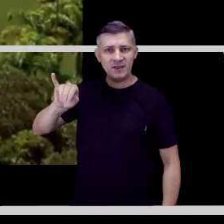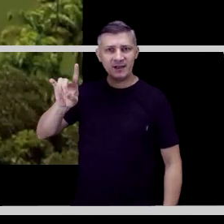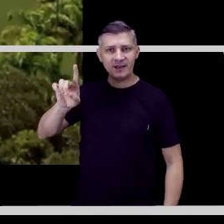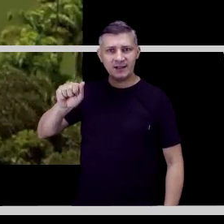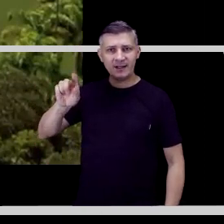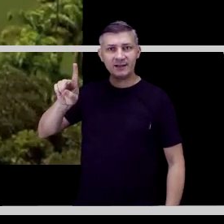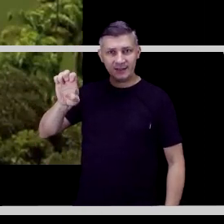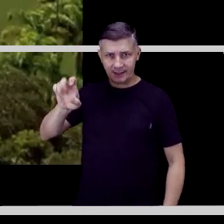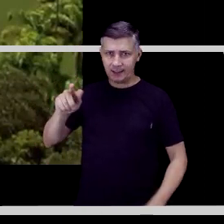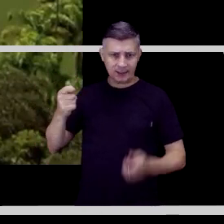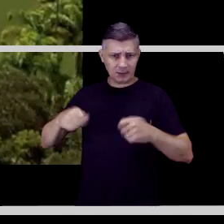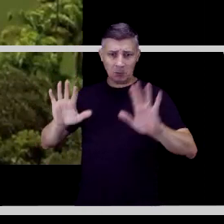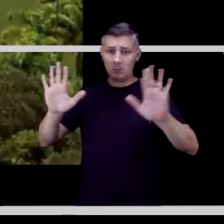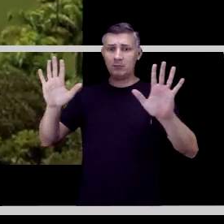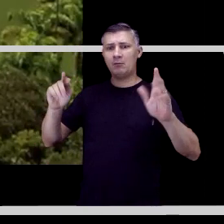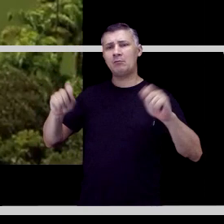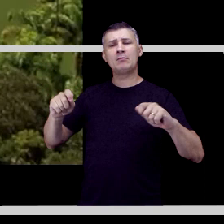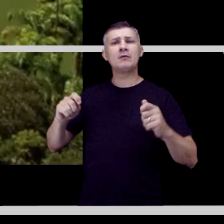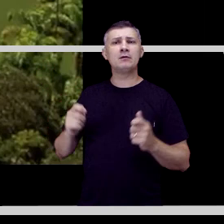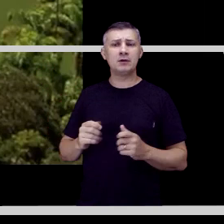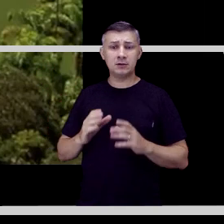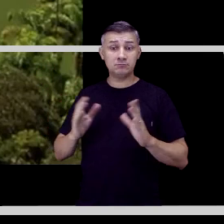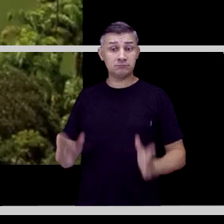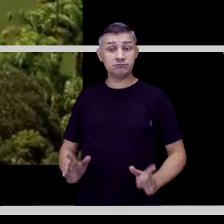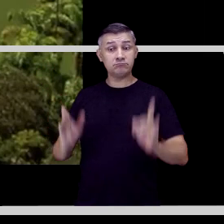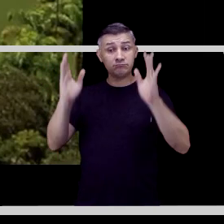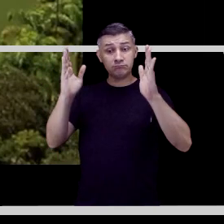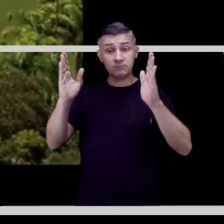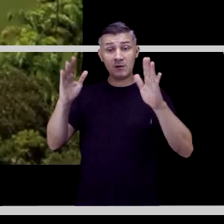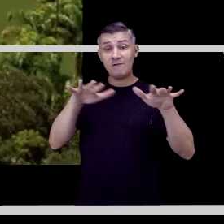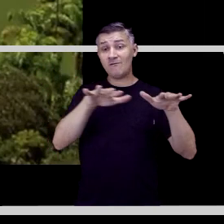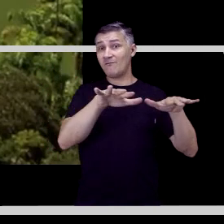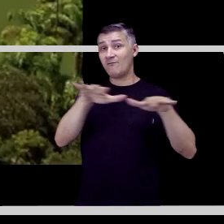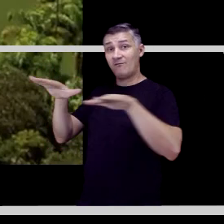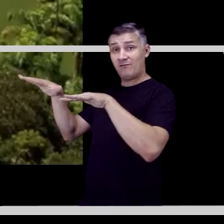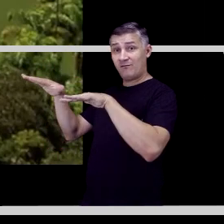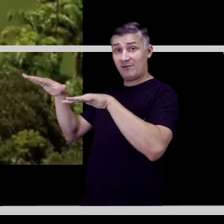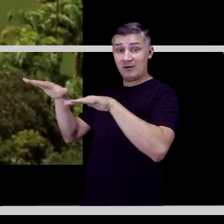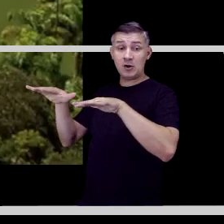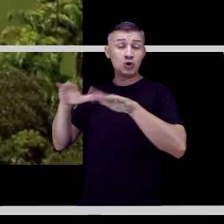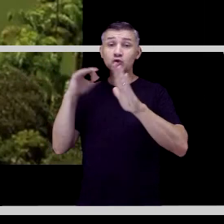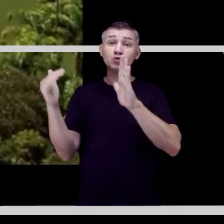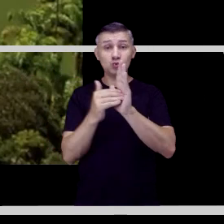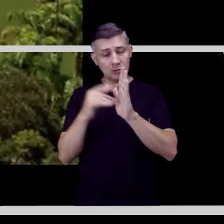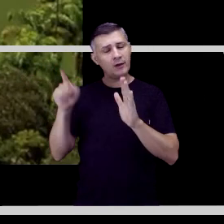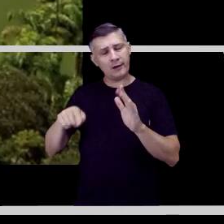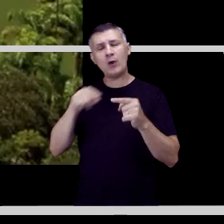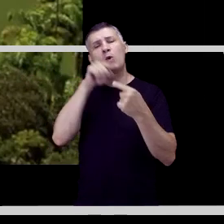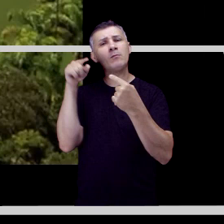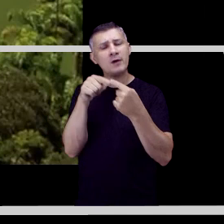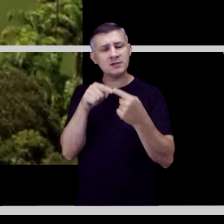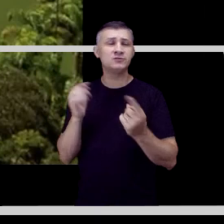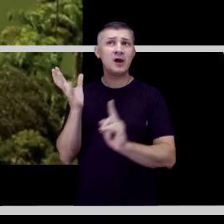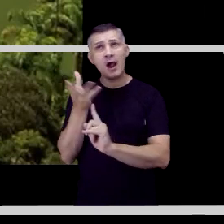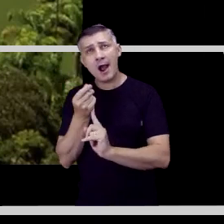para a conservação das obras de arte. Um edifício virado para todas as atividades educativas do museu, não